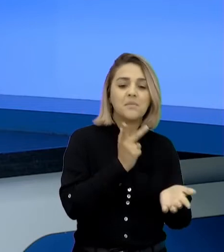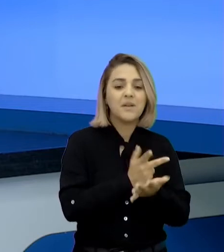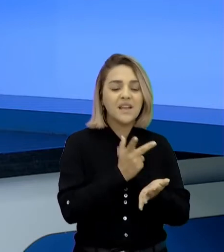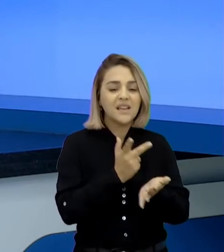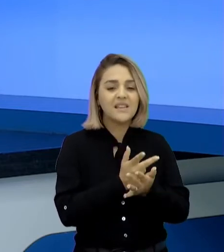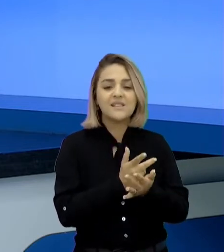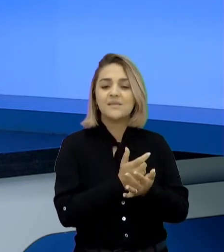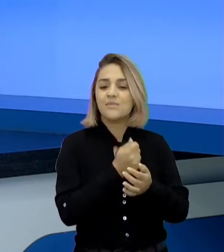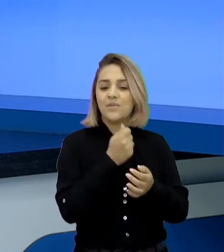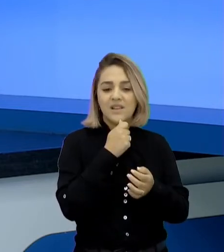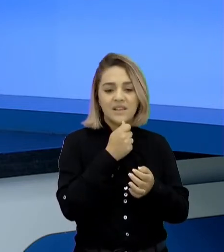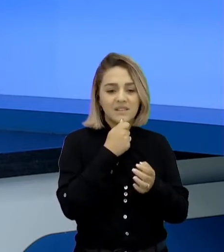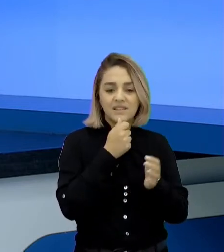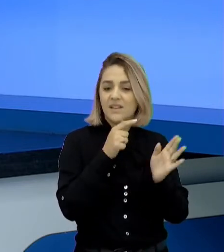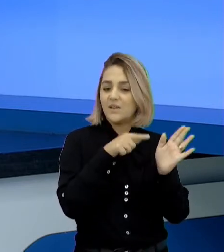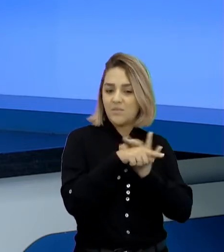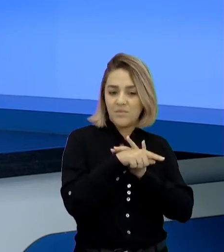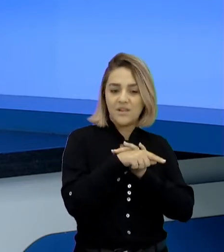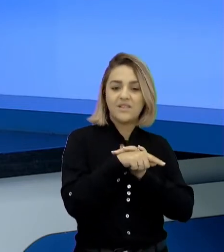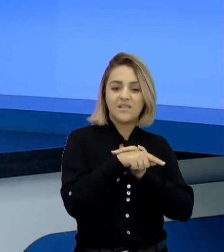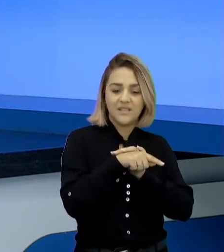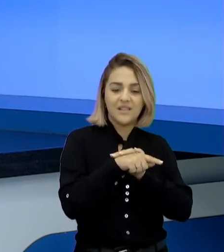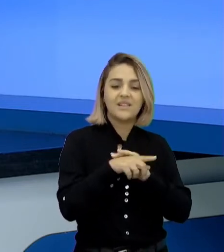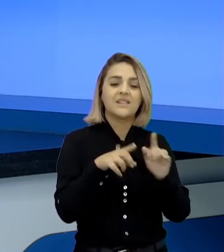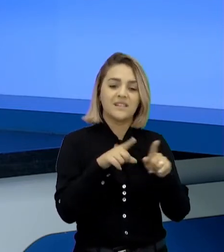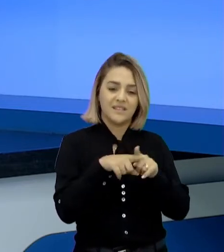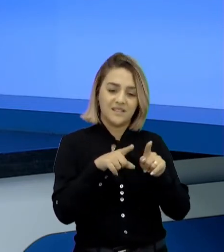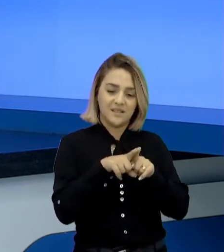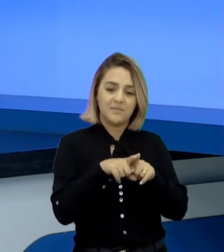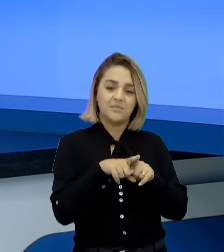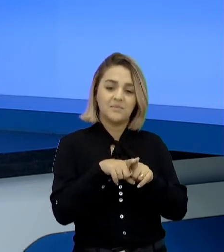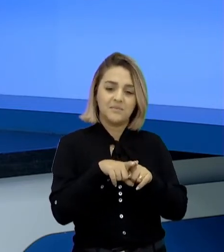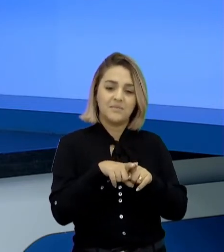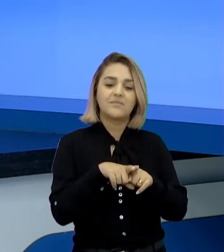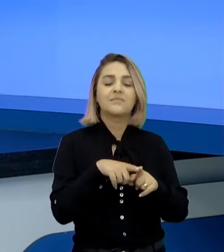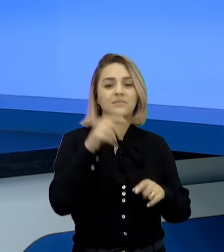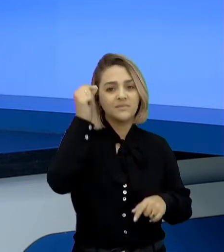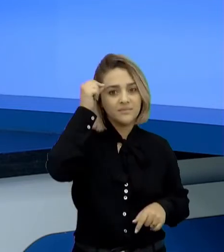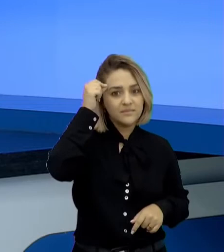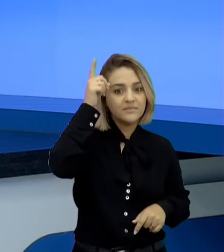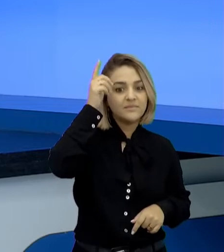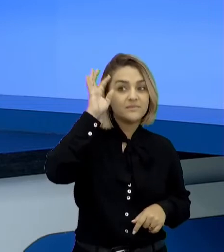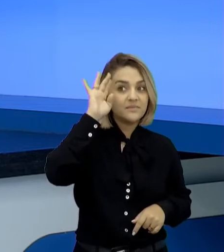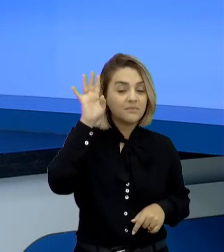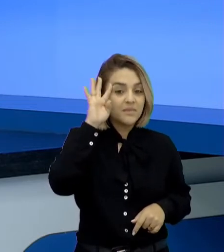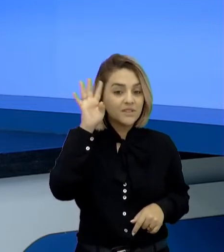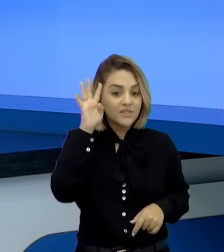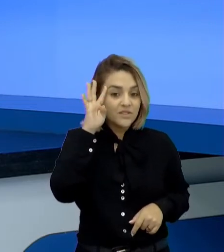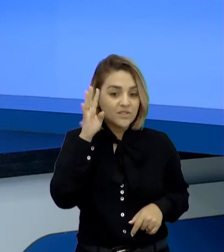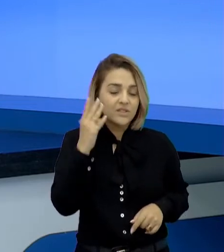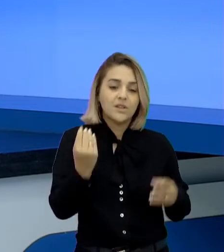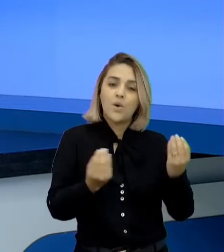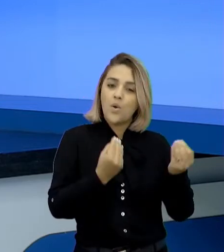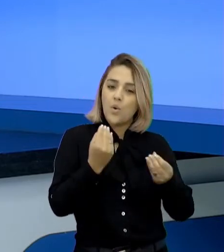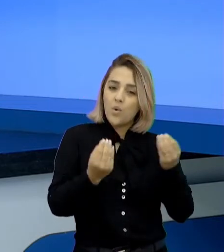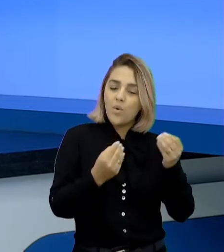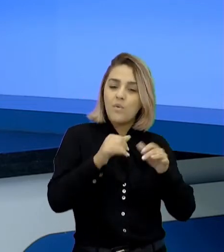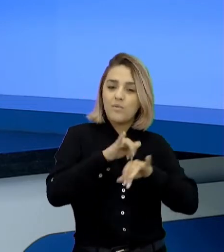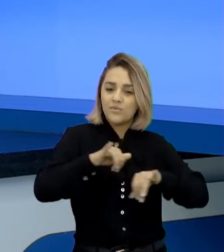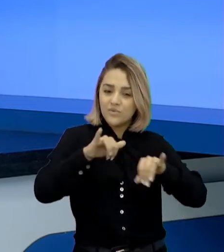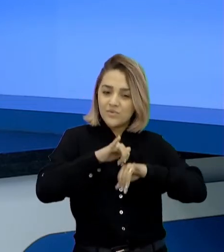para ele as perguntas, ele também já tem ideia ou do veículo, como o veículo